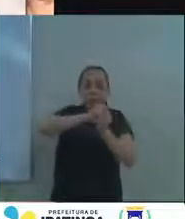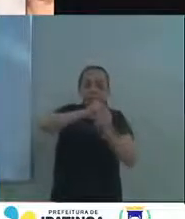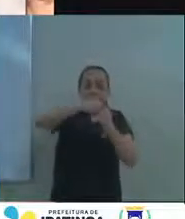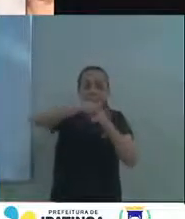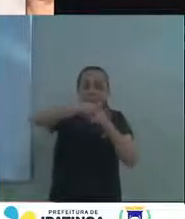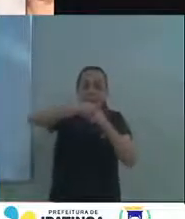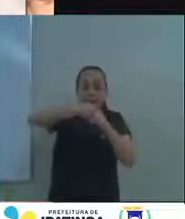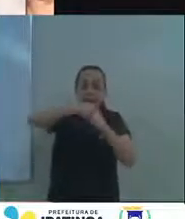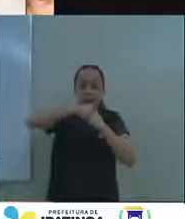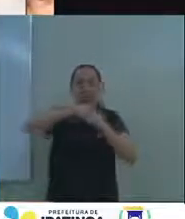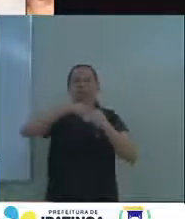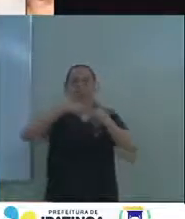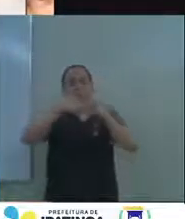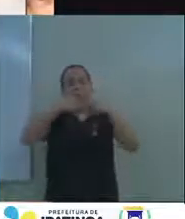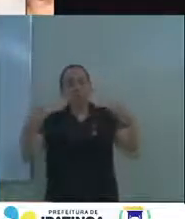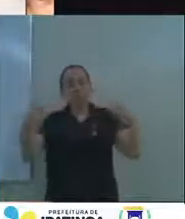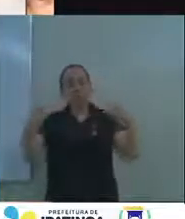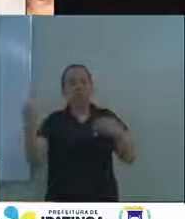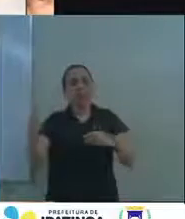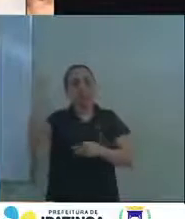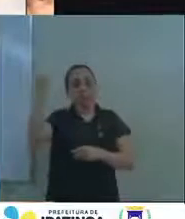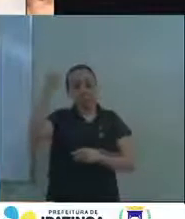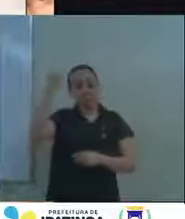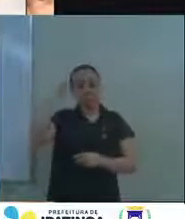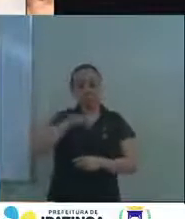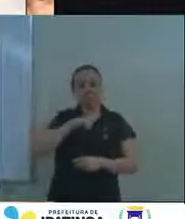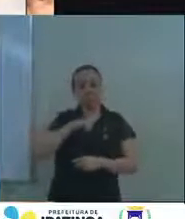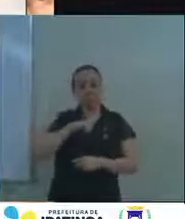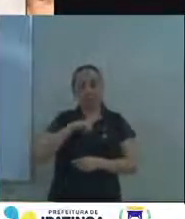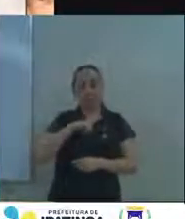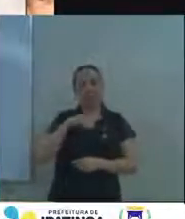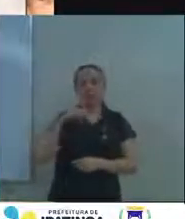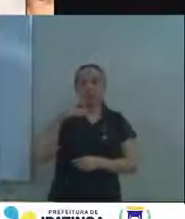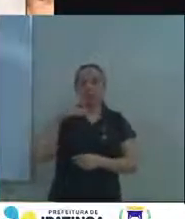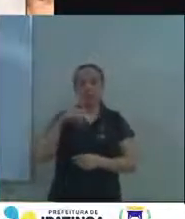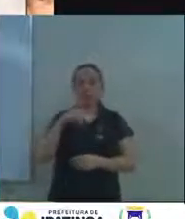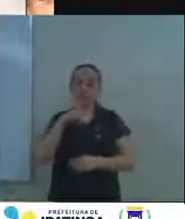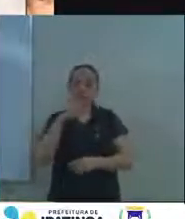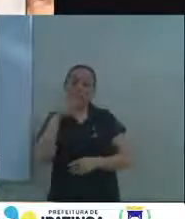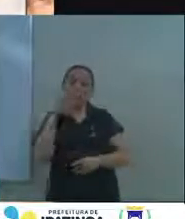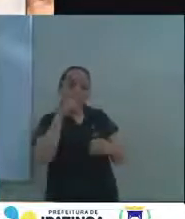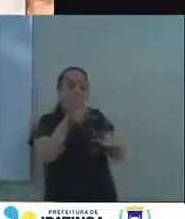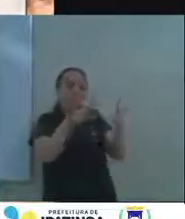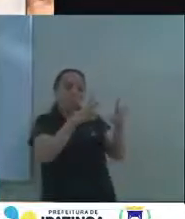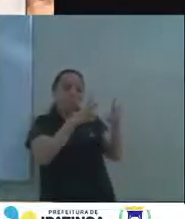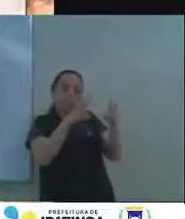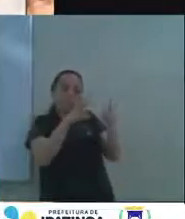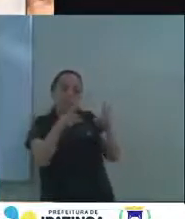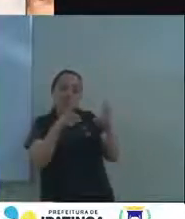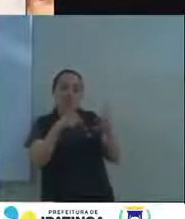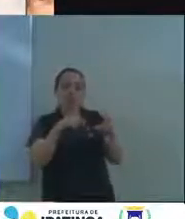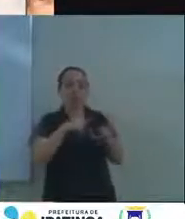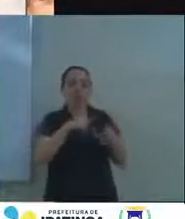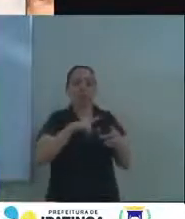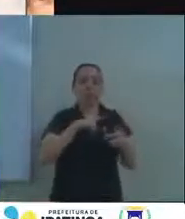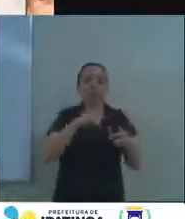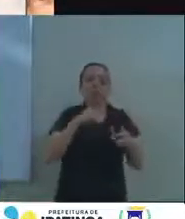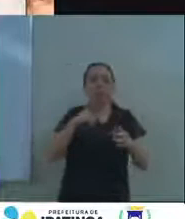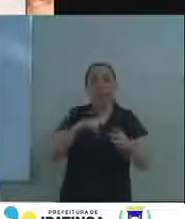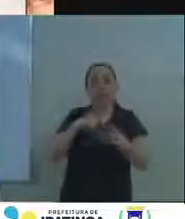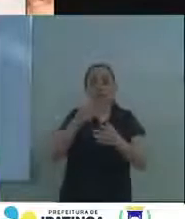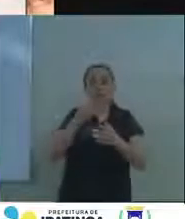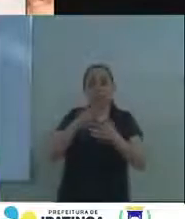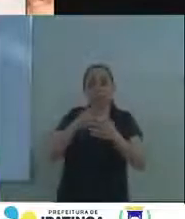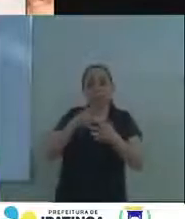gente utilizar esses exercícios, porque a gente vai perder na intensidade com a utilização da